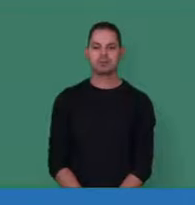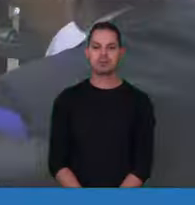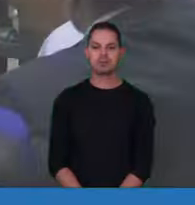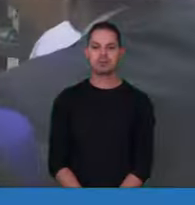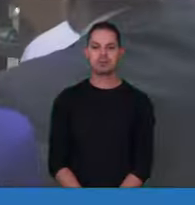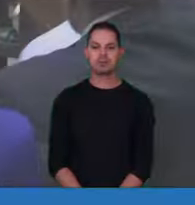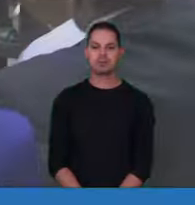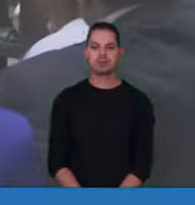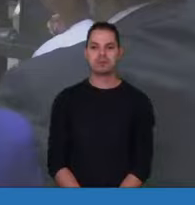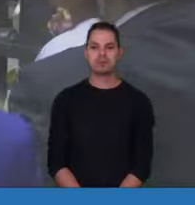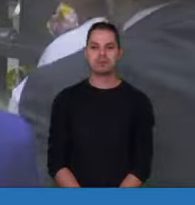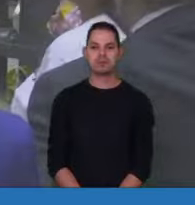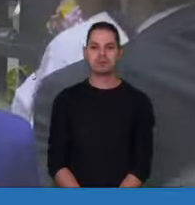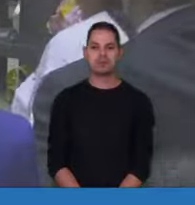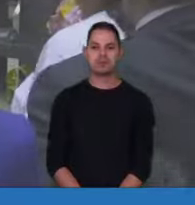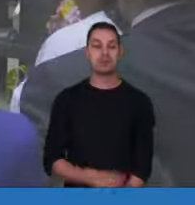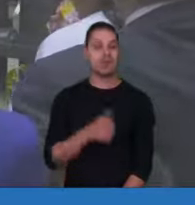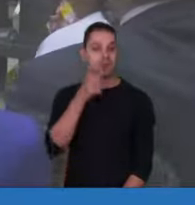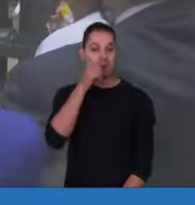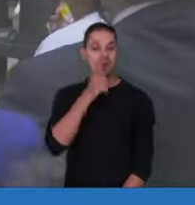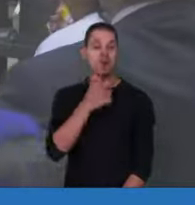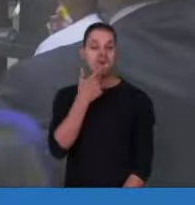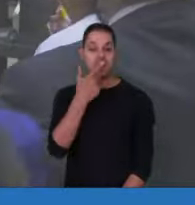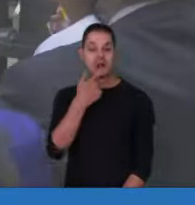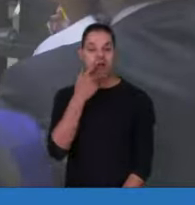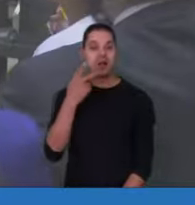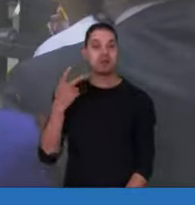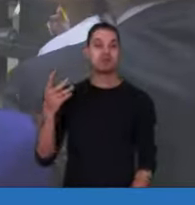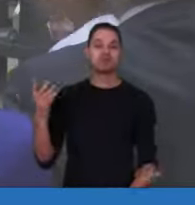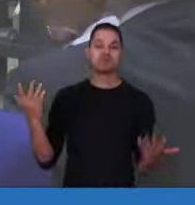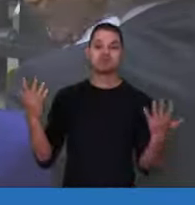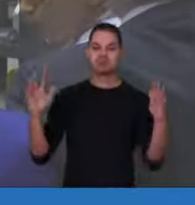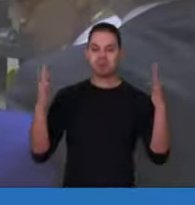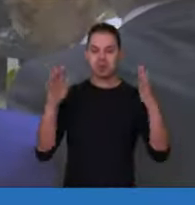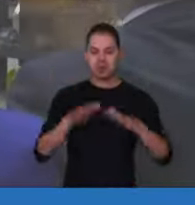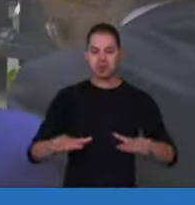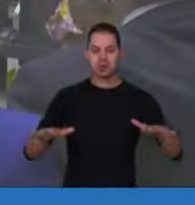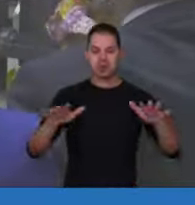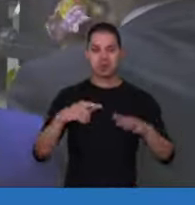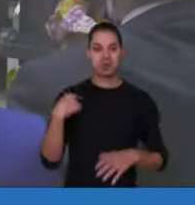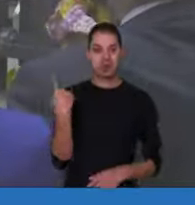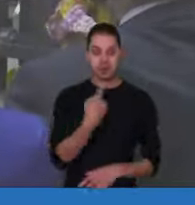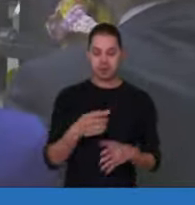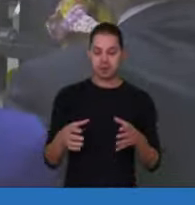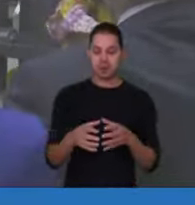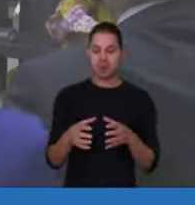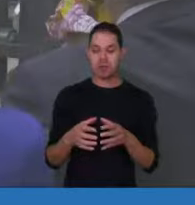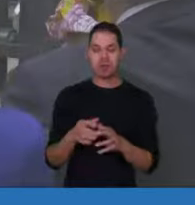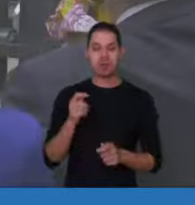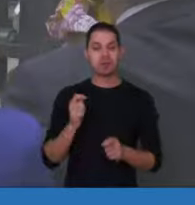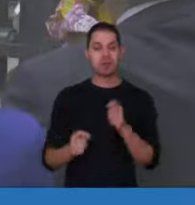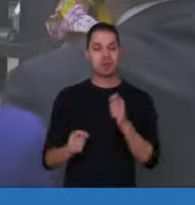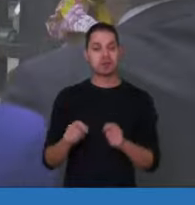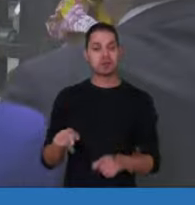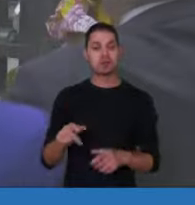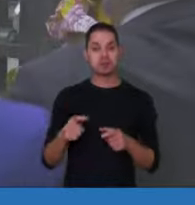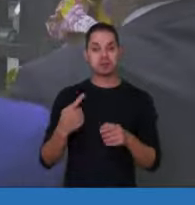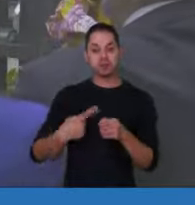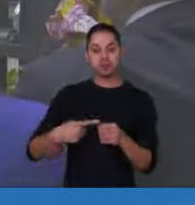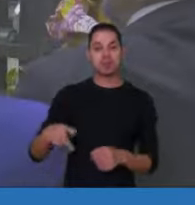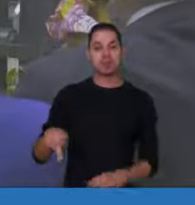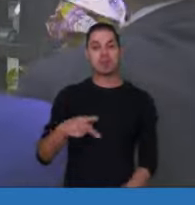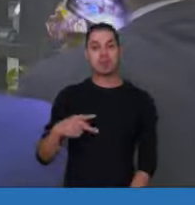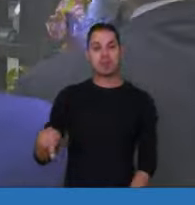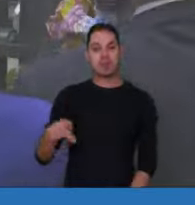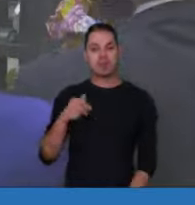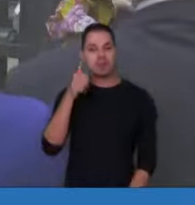Todos os parlamentares, todos os homens e mulheres aqui presentes, nós somos as Mulheres Batuqueiras de Planaltina. Mulheres são essas, saída